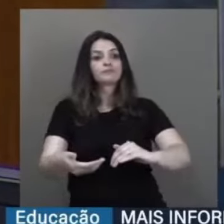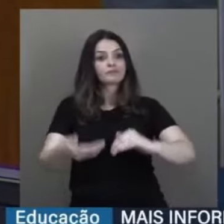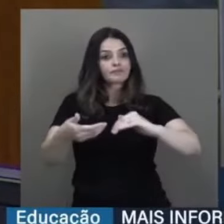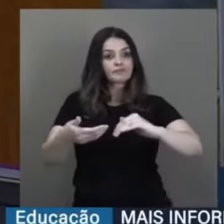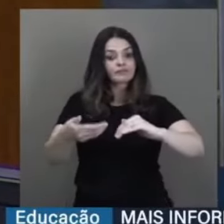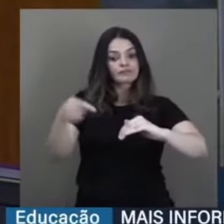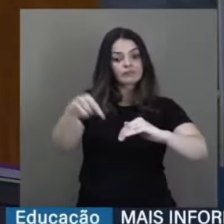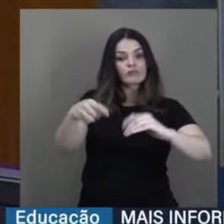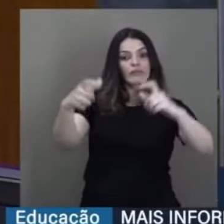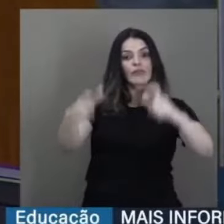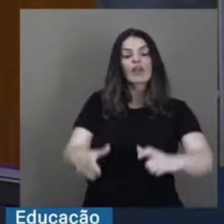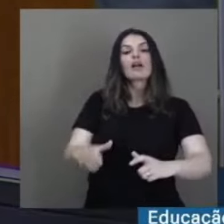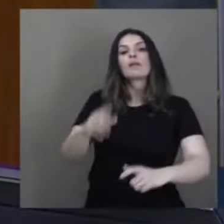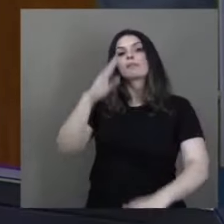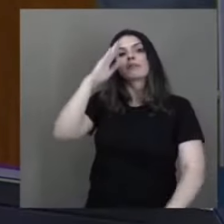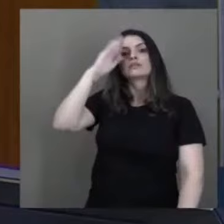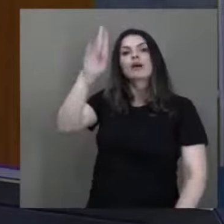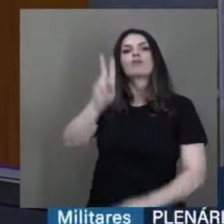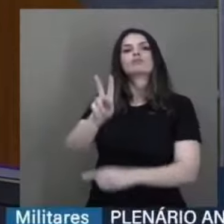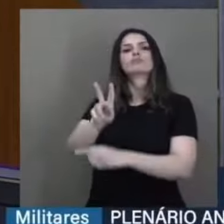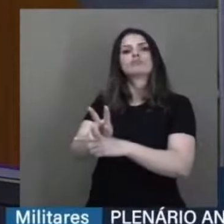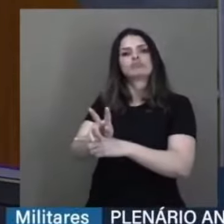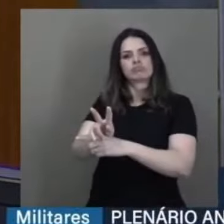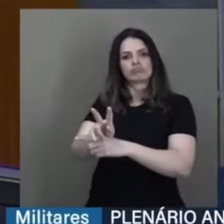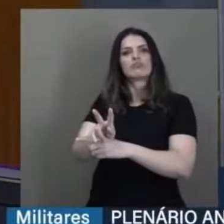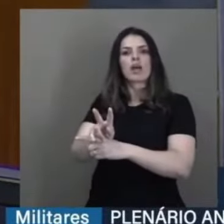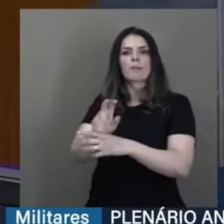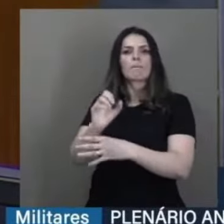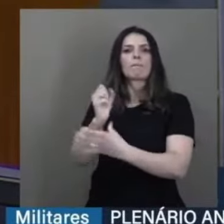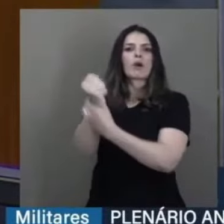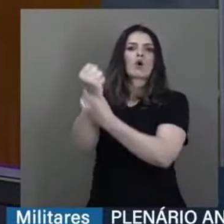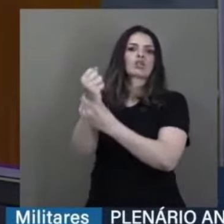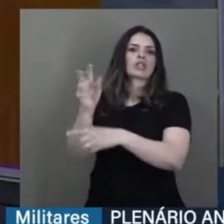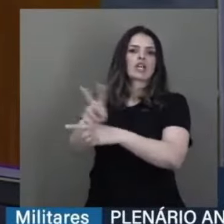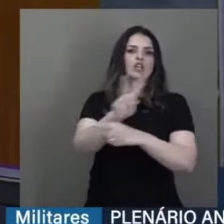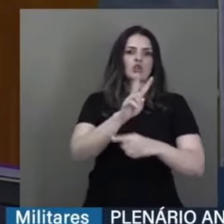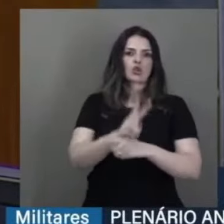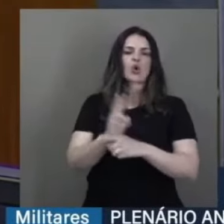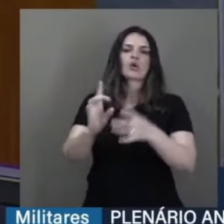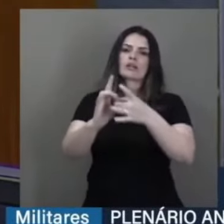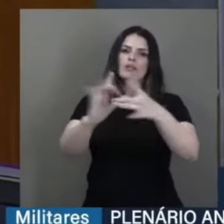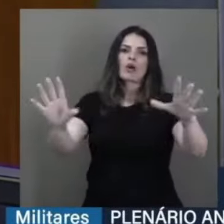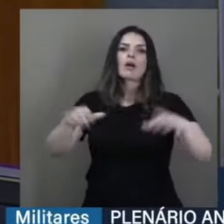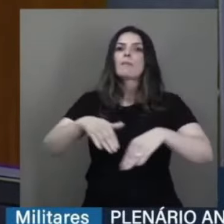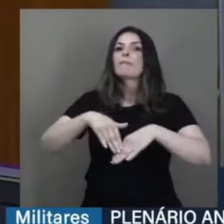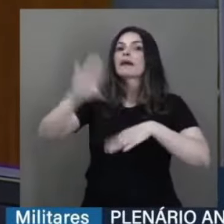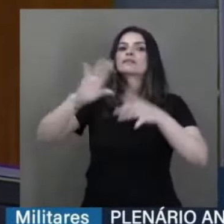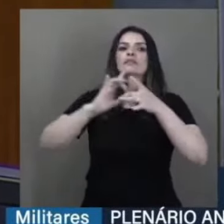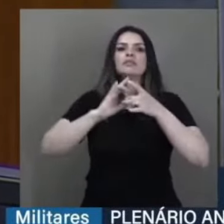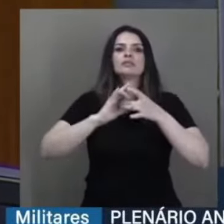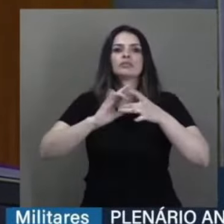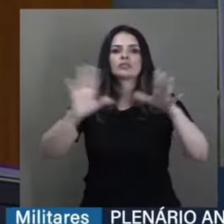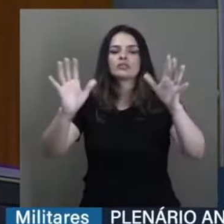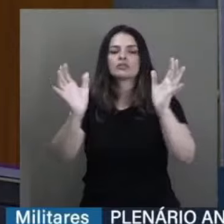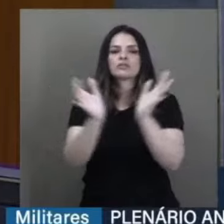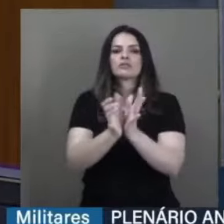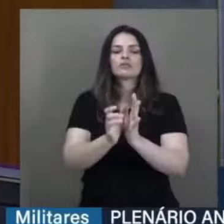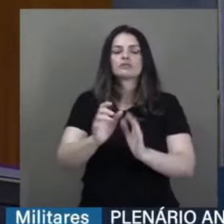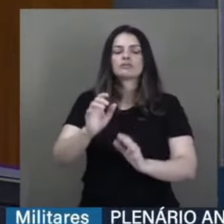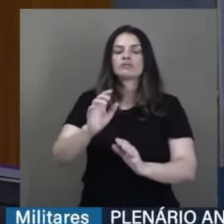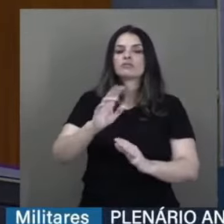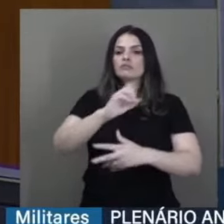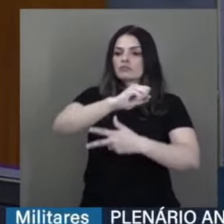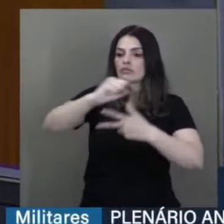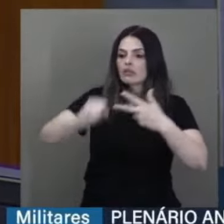principal Bastião da defesa da Democracia brasileira o mais democrático dos poderes nacionais